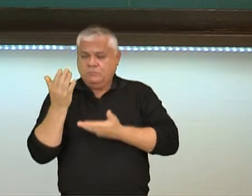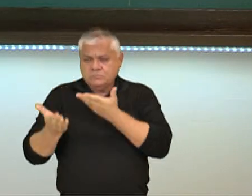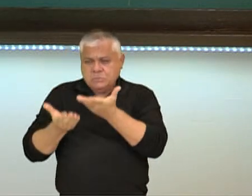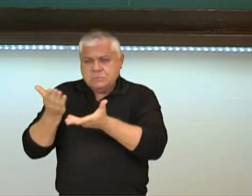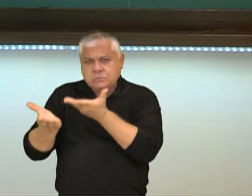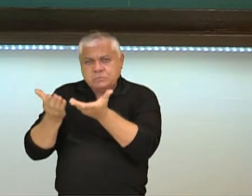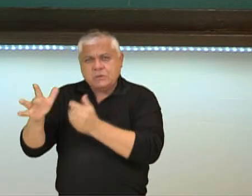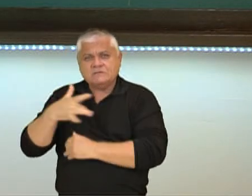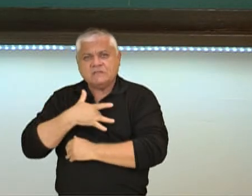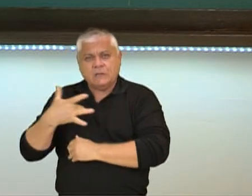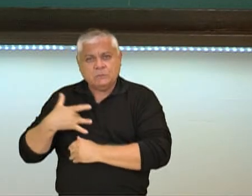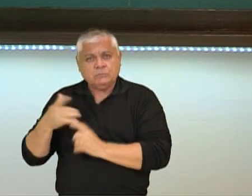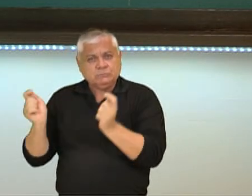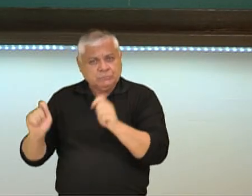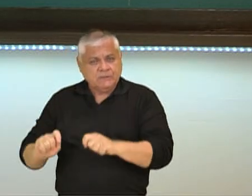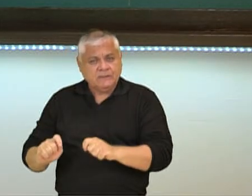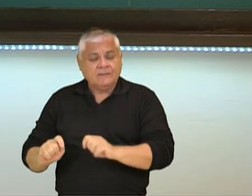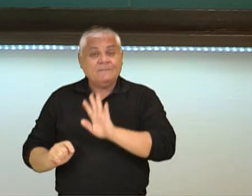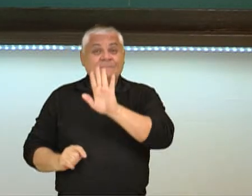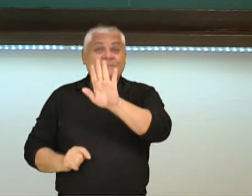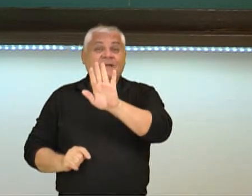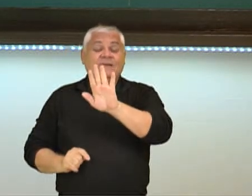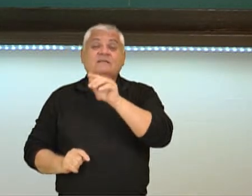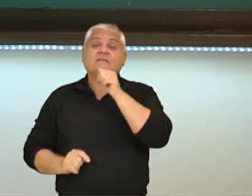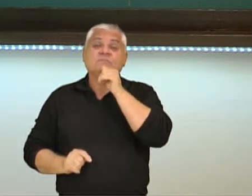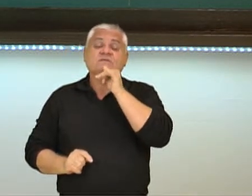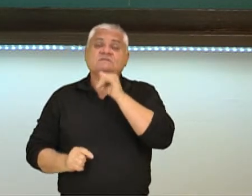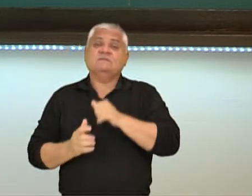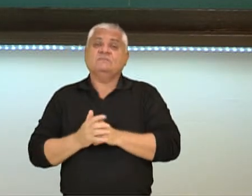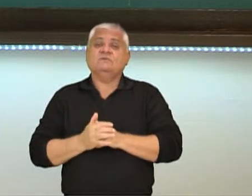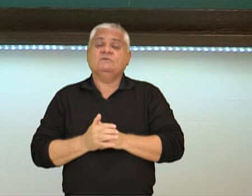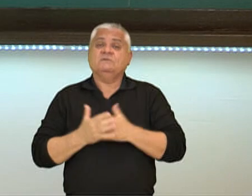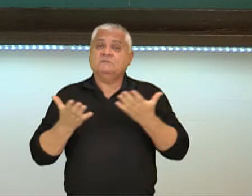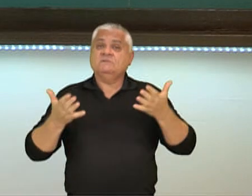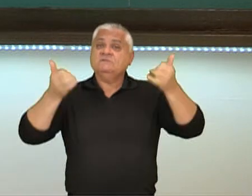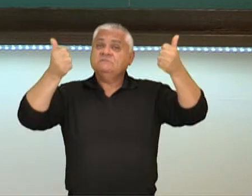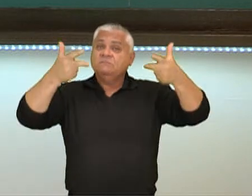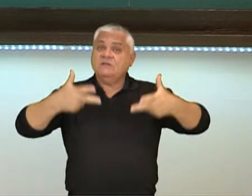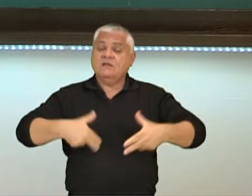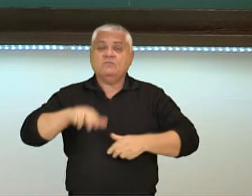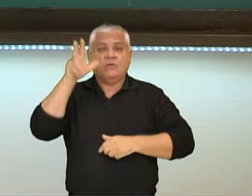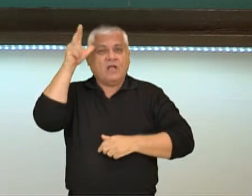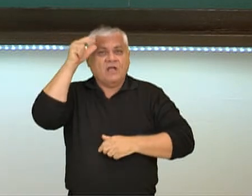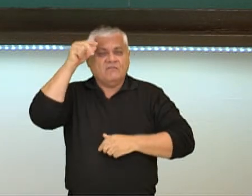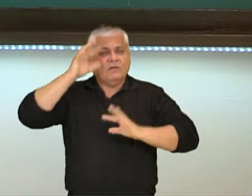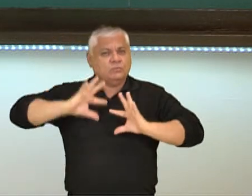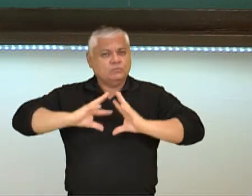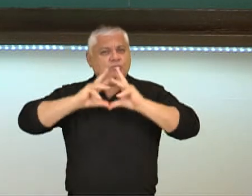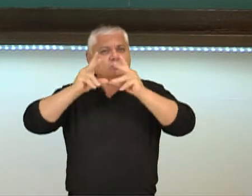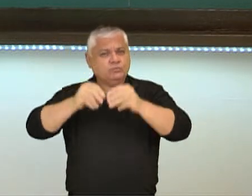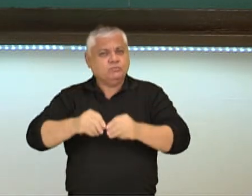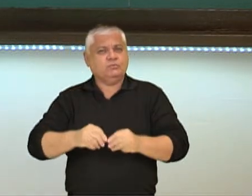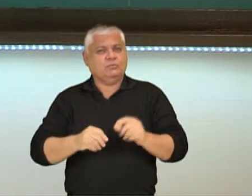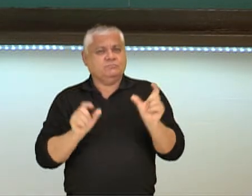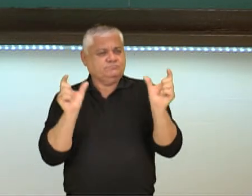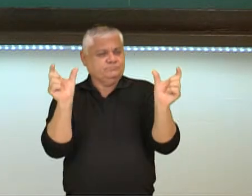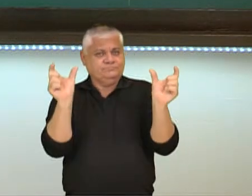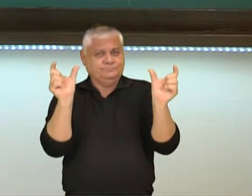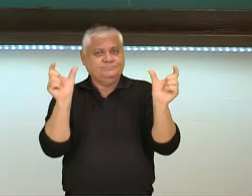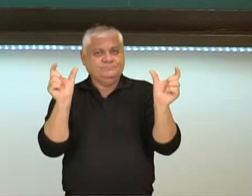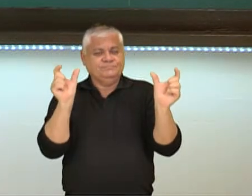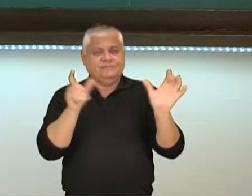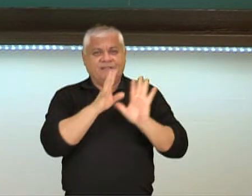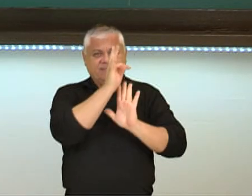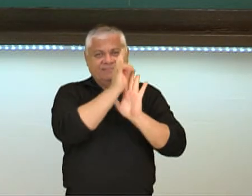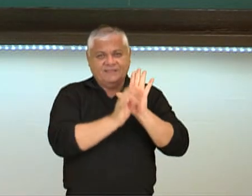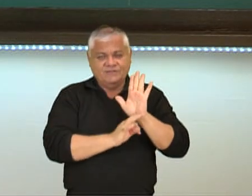ser? Poderia, mas acho que difícil. Mas falando então dos cavalos em geral, nessas duas situações que nós